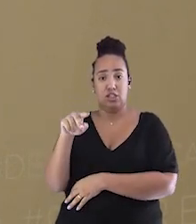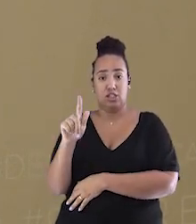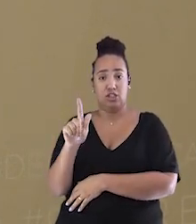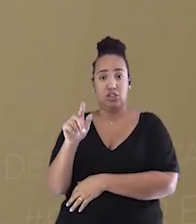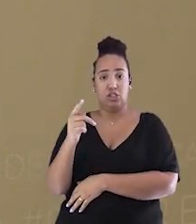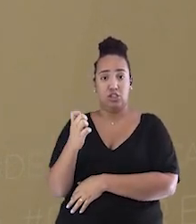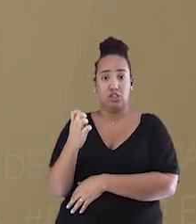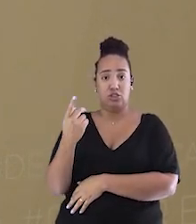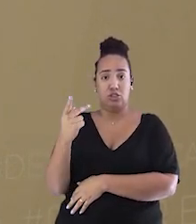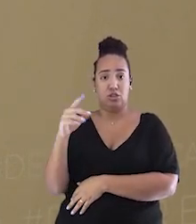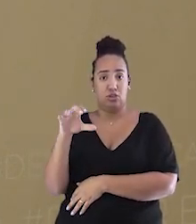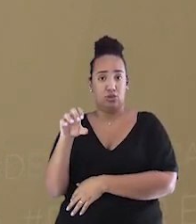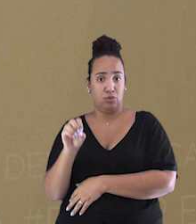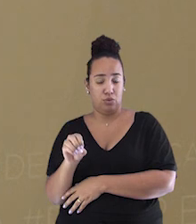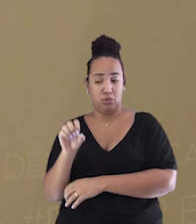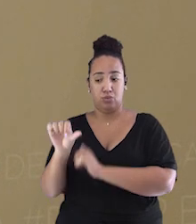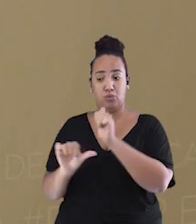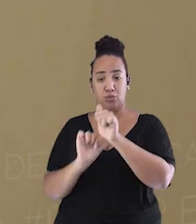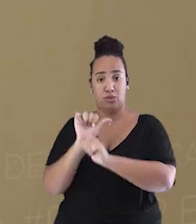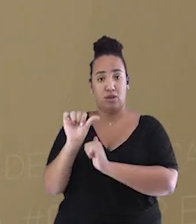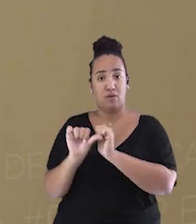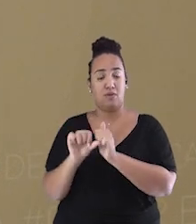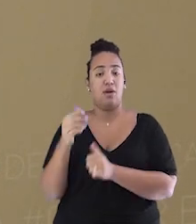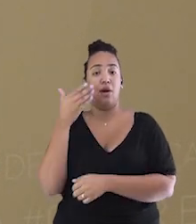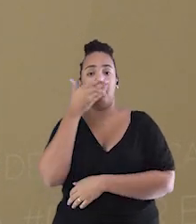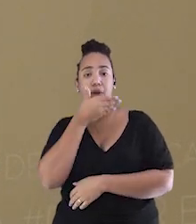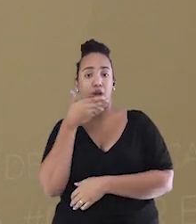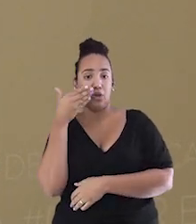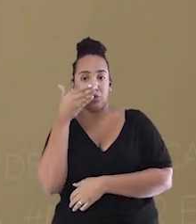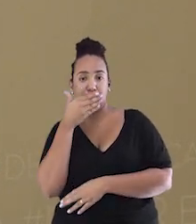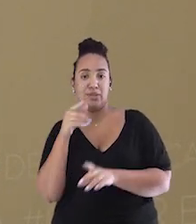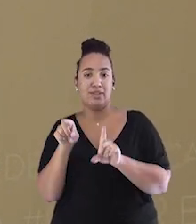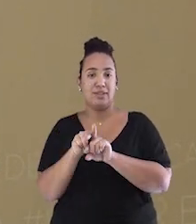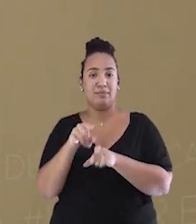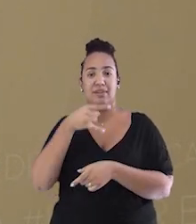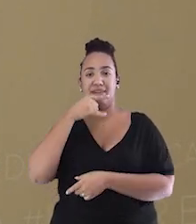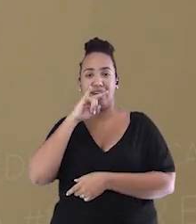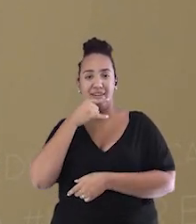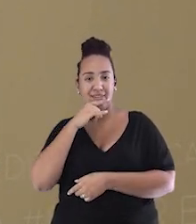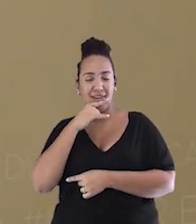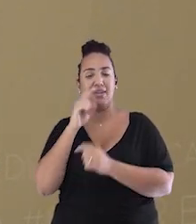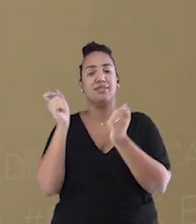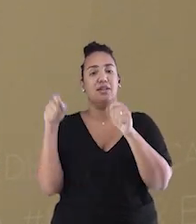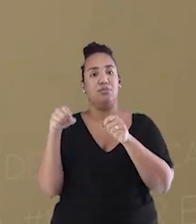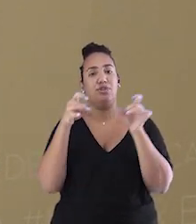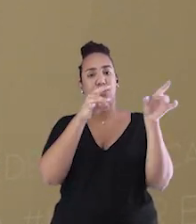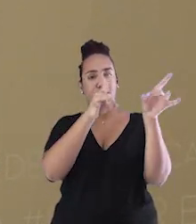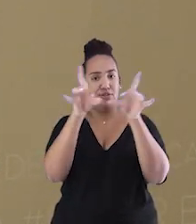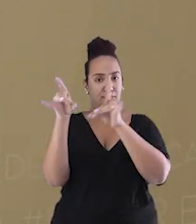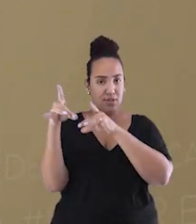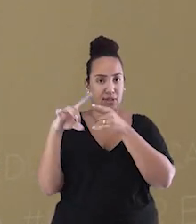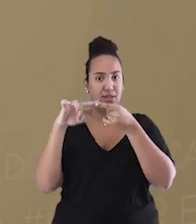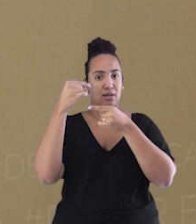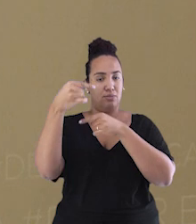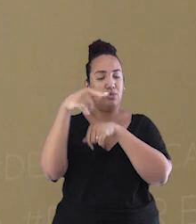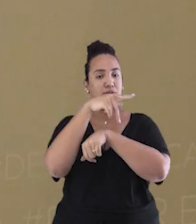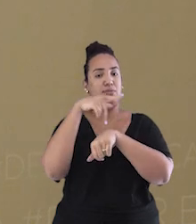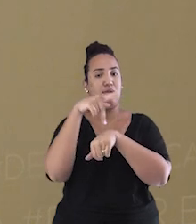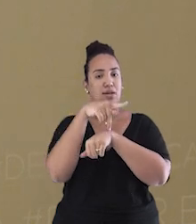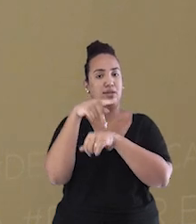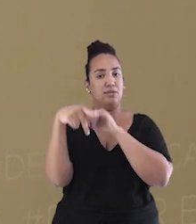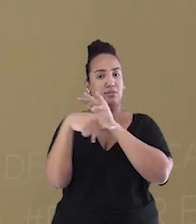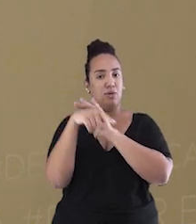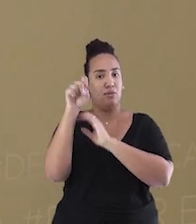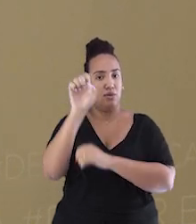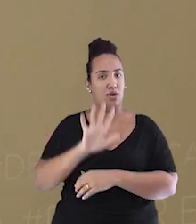se transformava em açúcar e aguardente, para só então ser vendida para os países europeus.